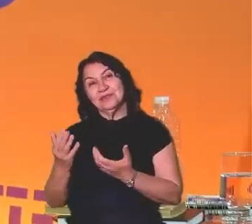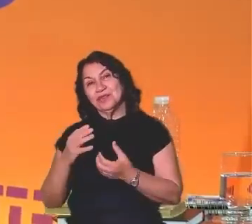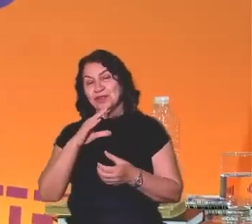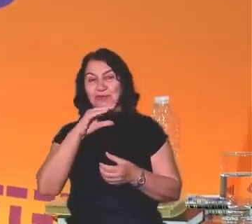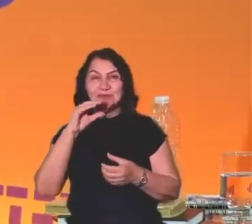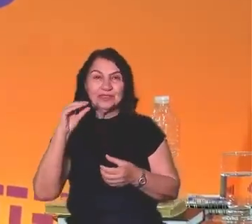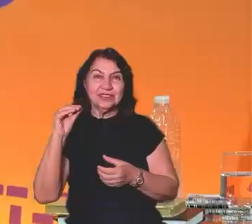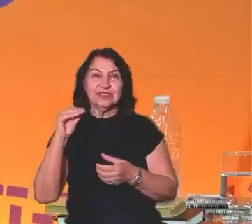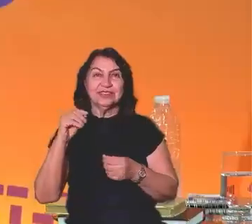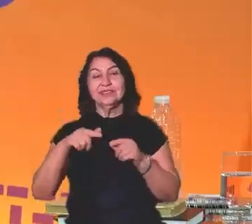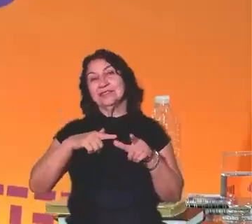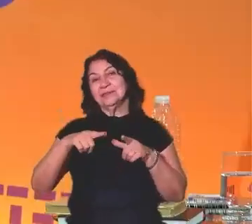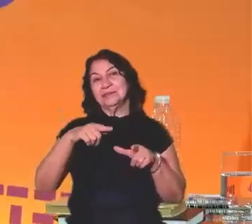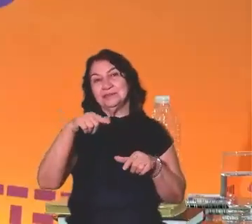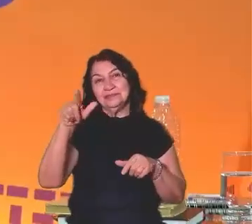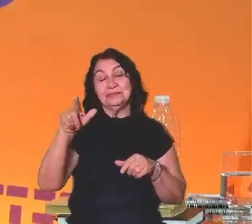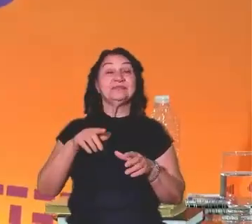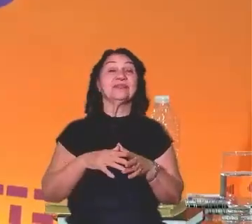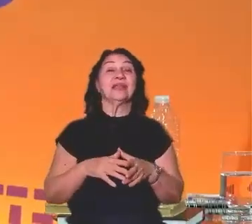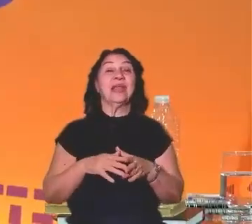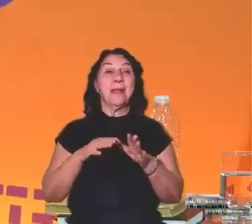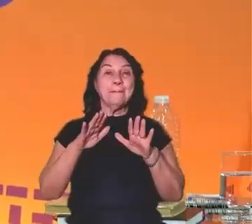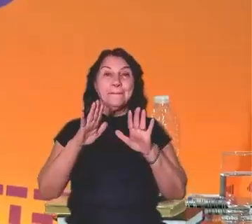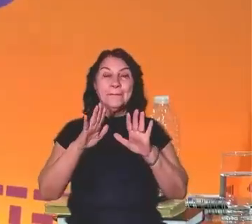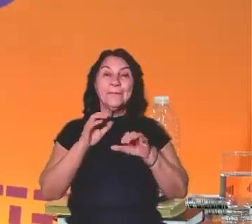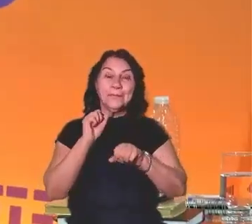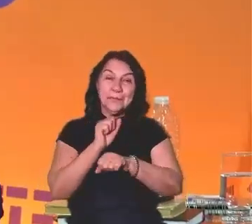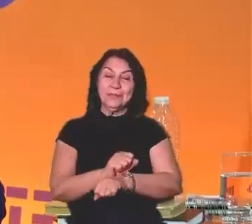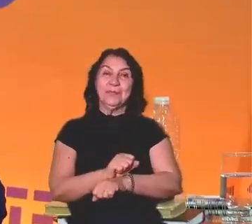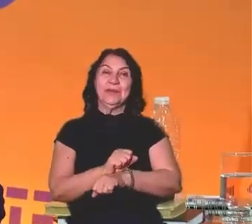adolescentes, eu acho que você estava trabalhando lá, pararem